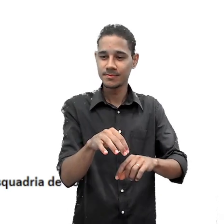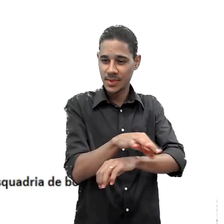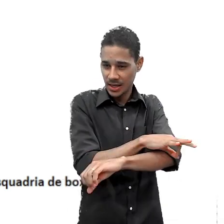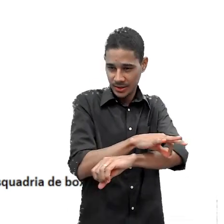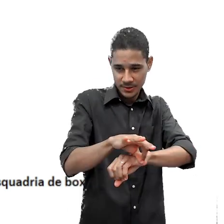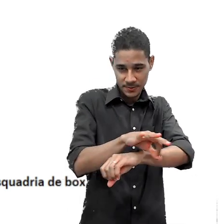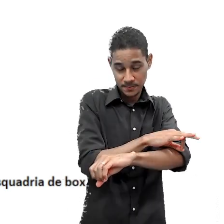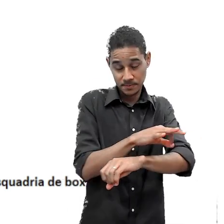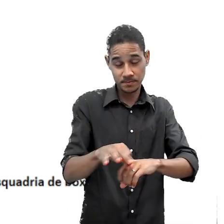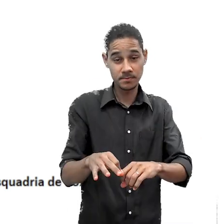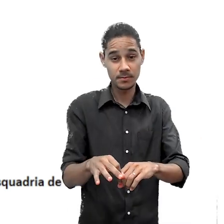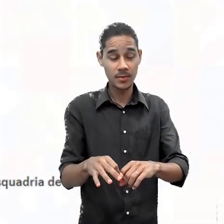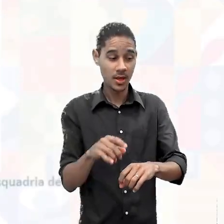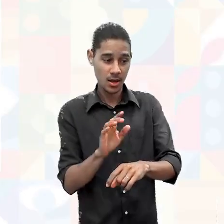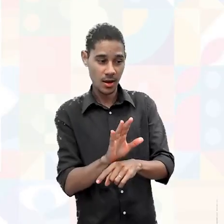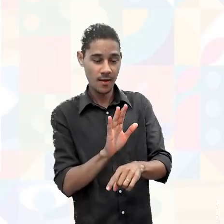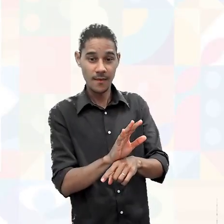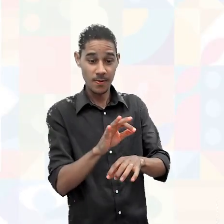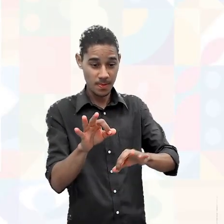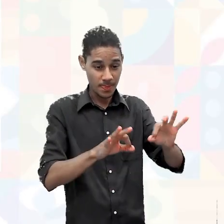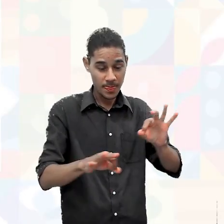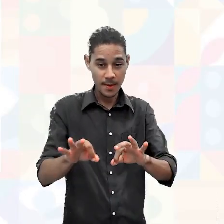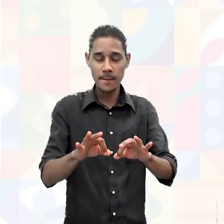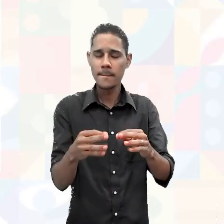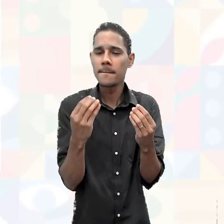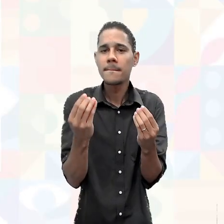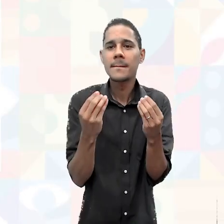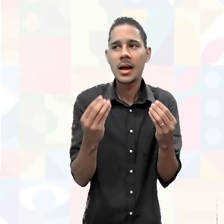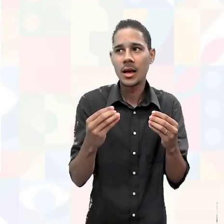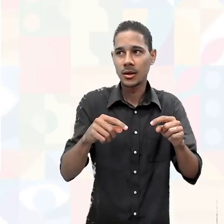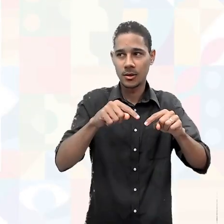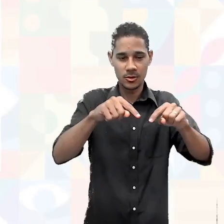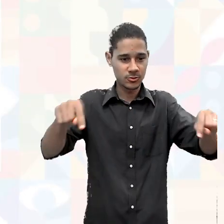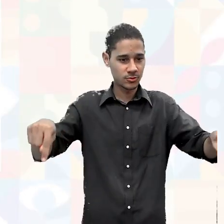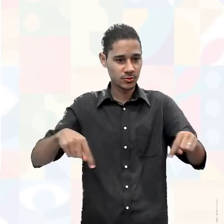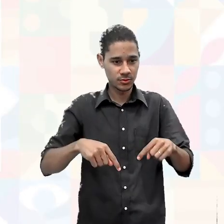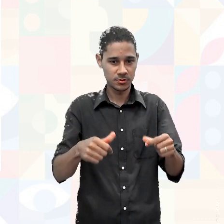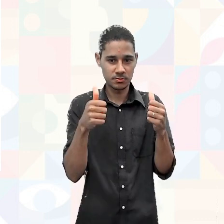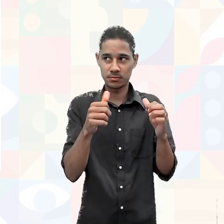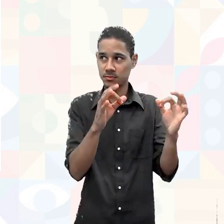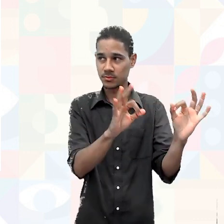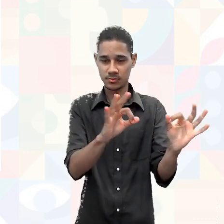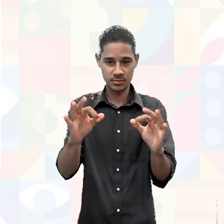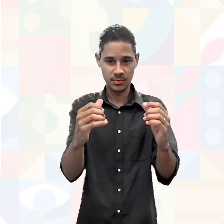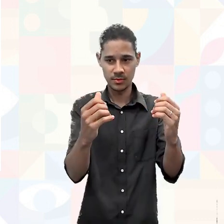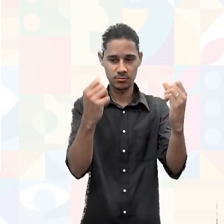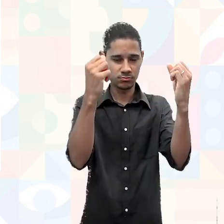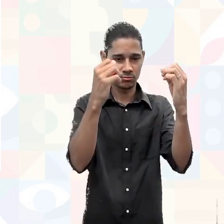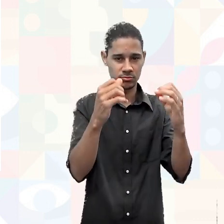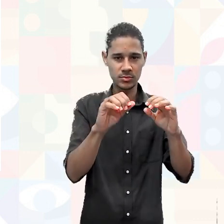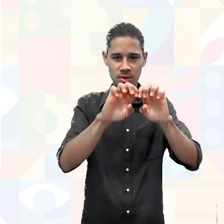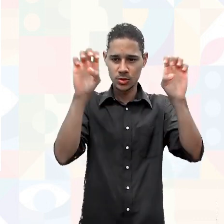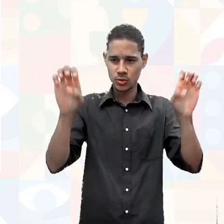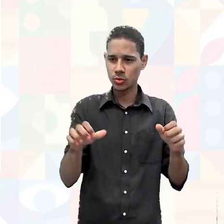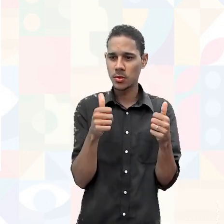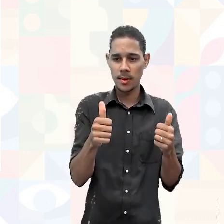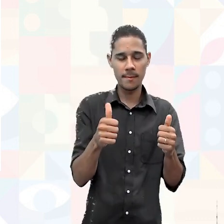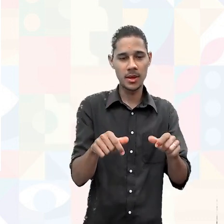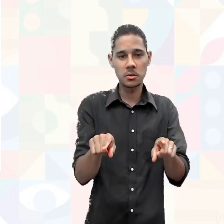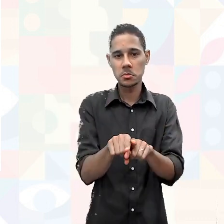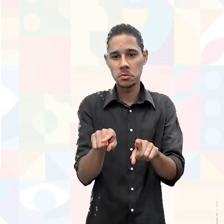projetos, né, para que os ambientes sejam devidamente estruturados, né? Questões de layout, questões